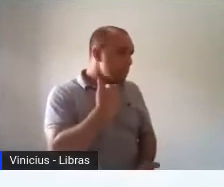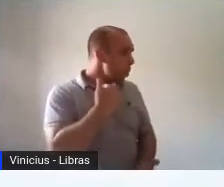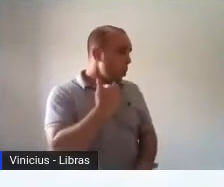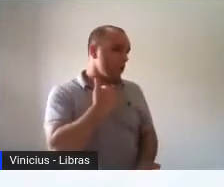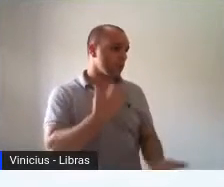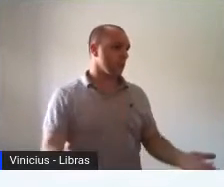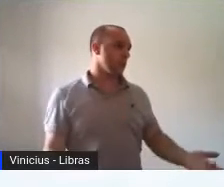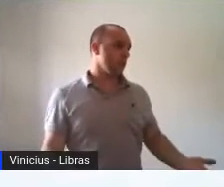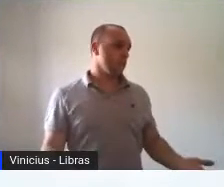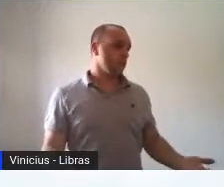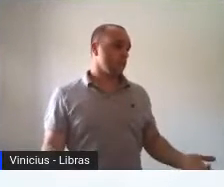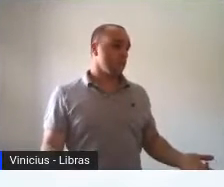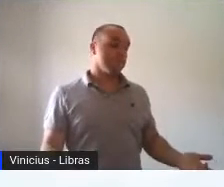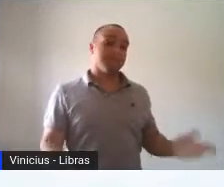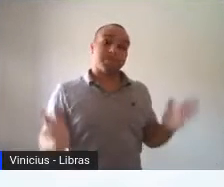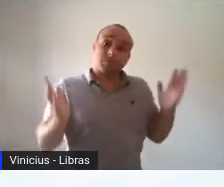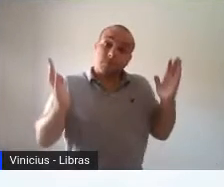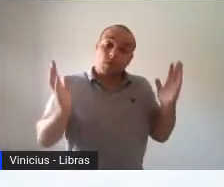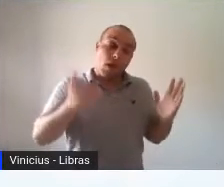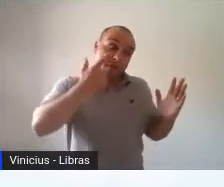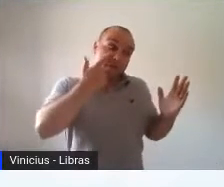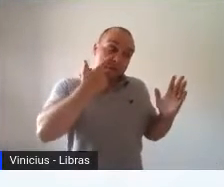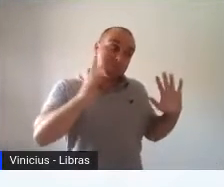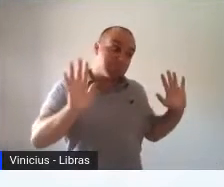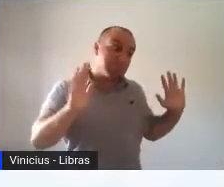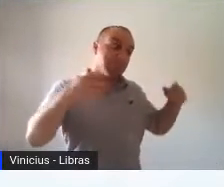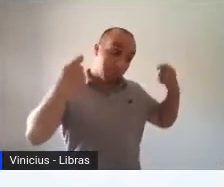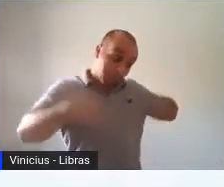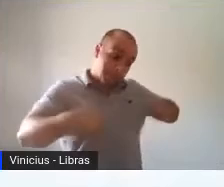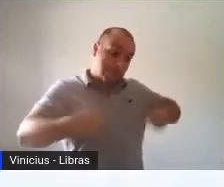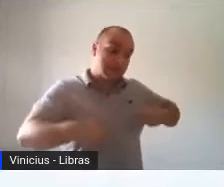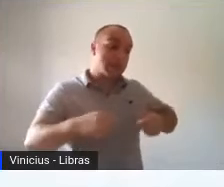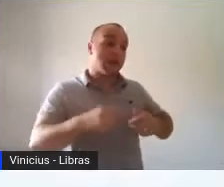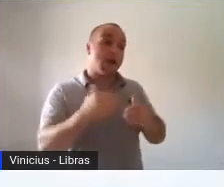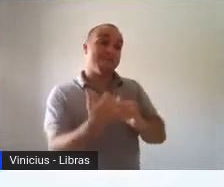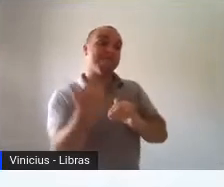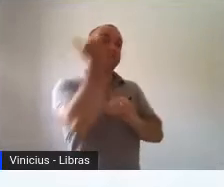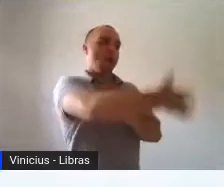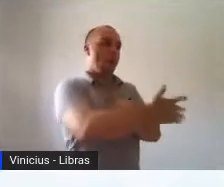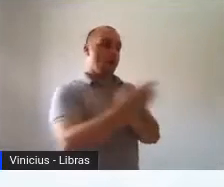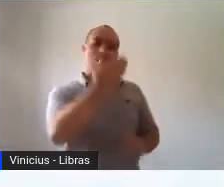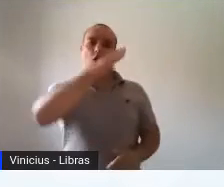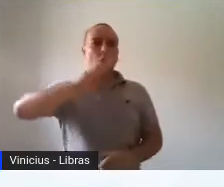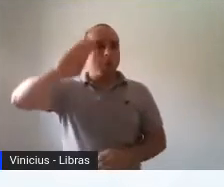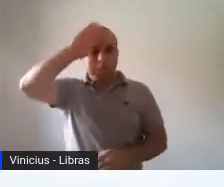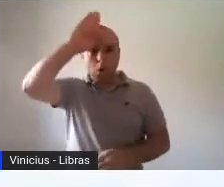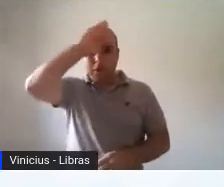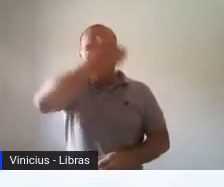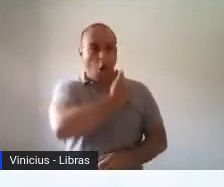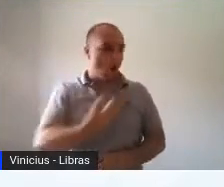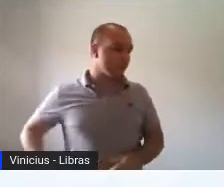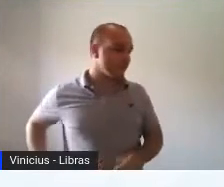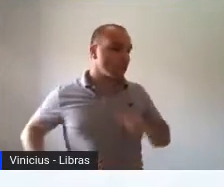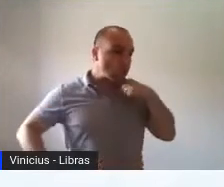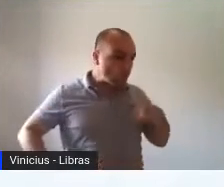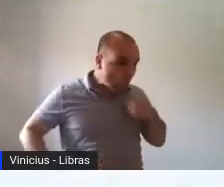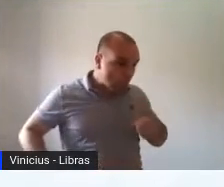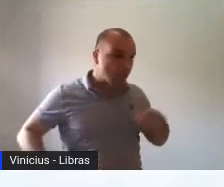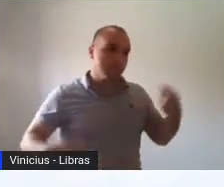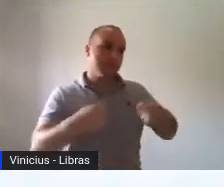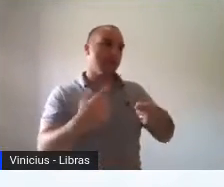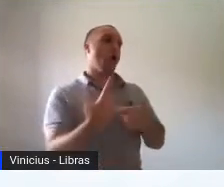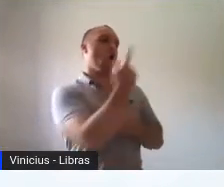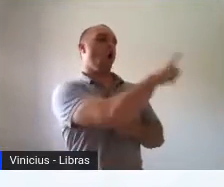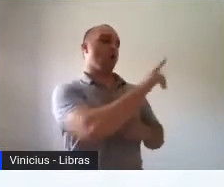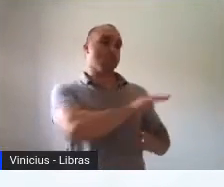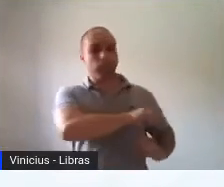que talvez tenha que haver uma intervenção de fora para poder resolver isso, porque o governo sozinho não consegue achar soluções. Como